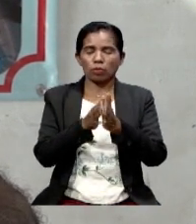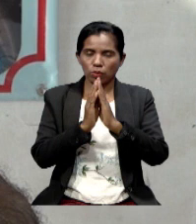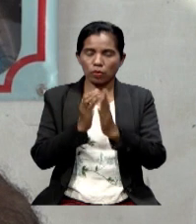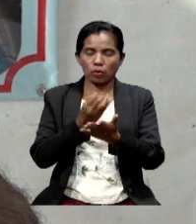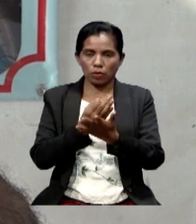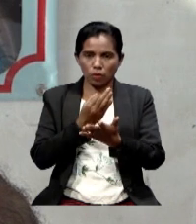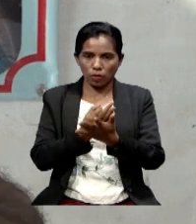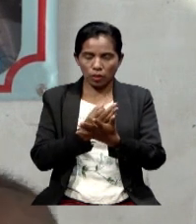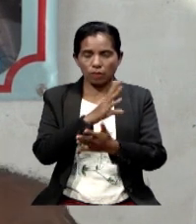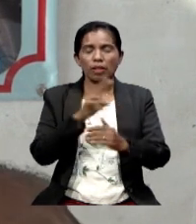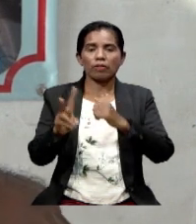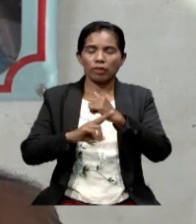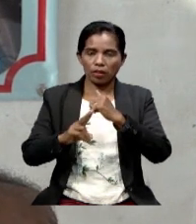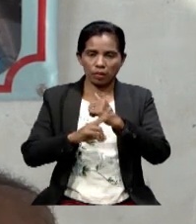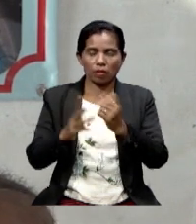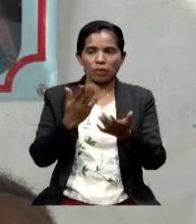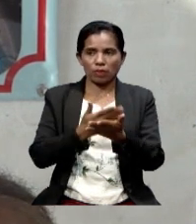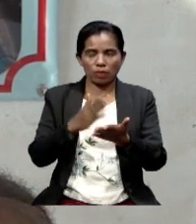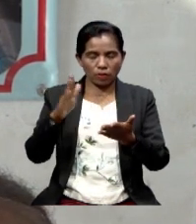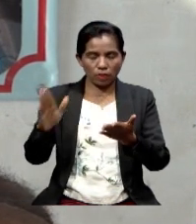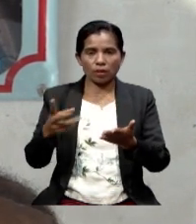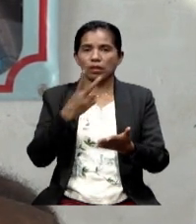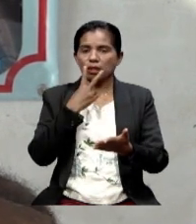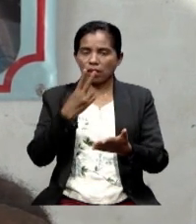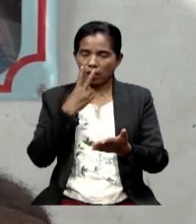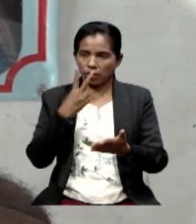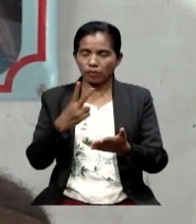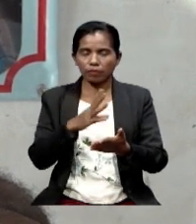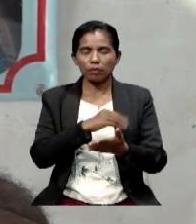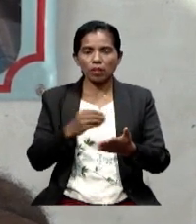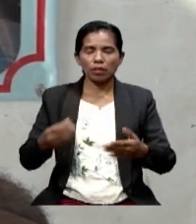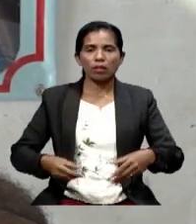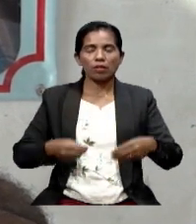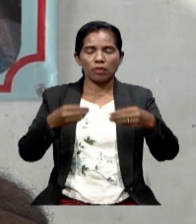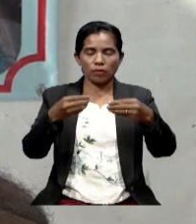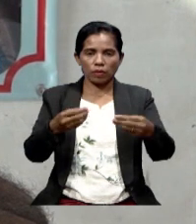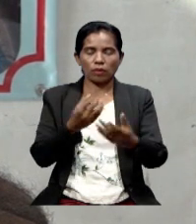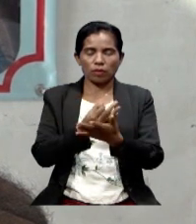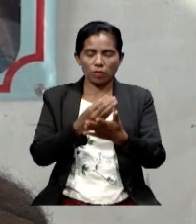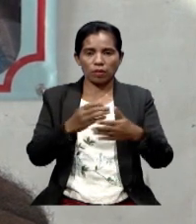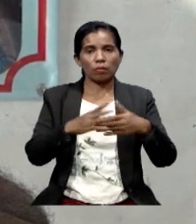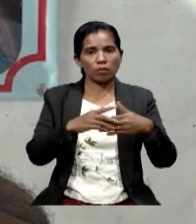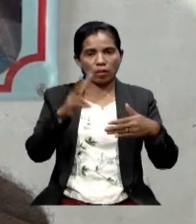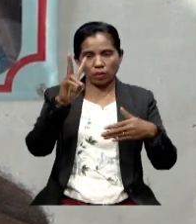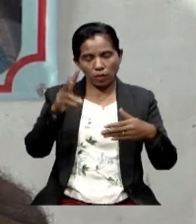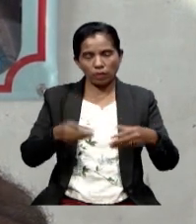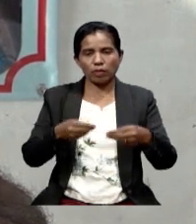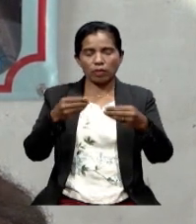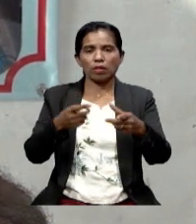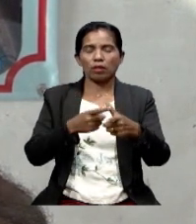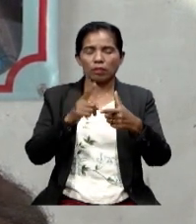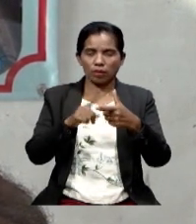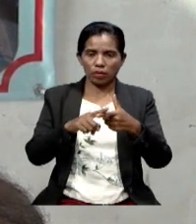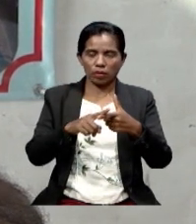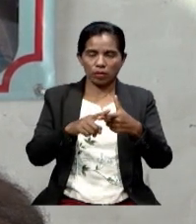lezaru paratur niya hori hola sigaru lezaru fuati $2 ba depois de